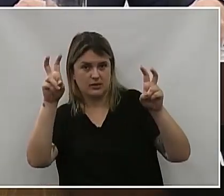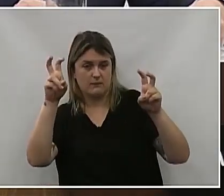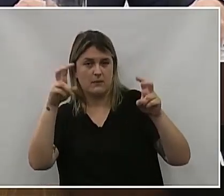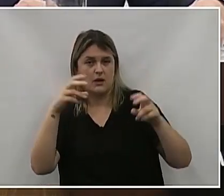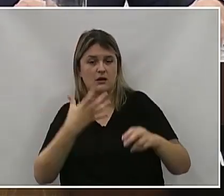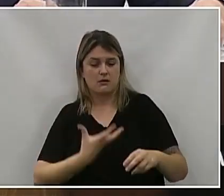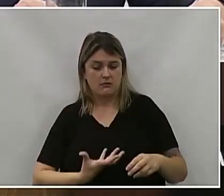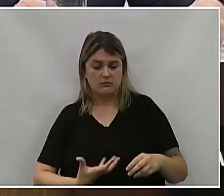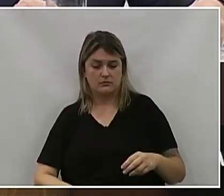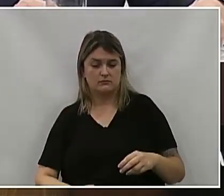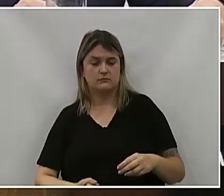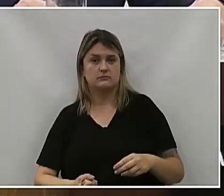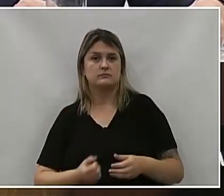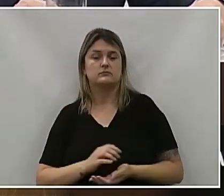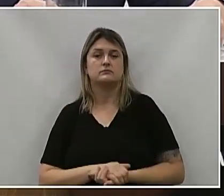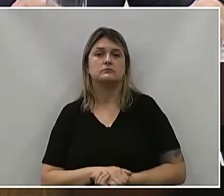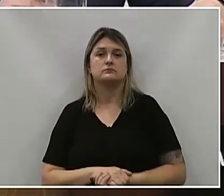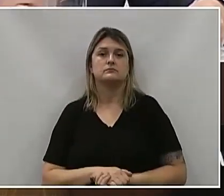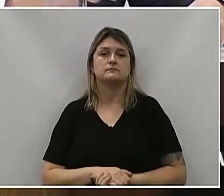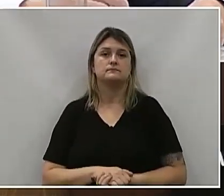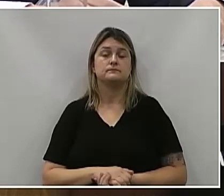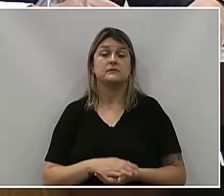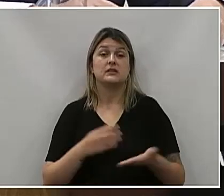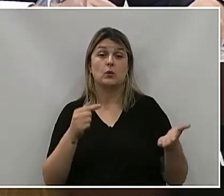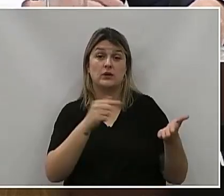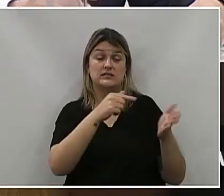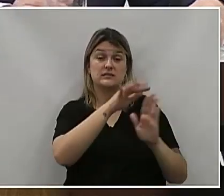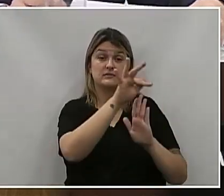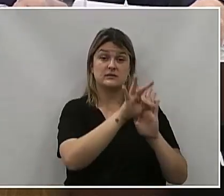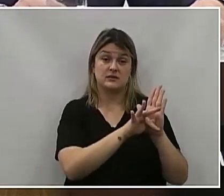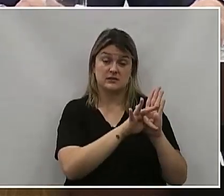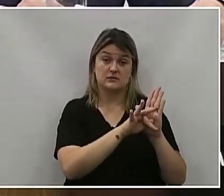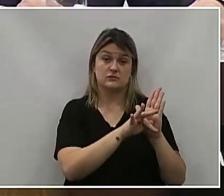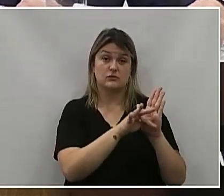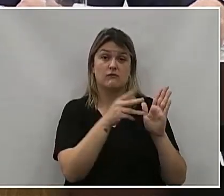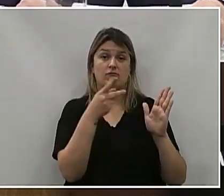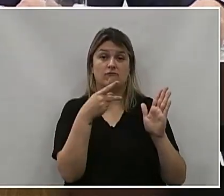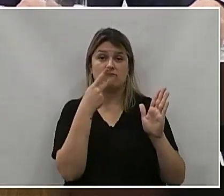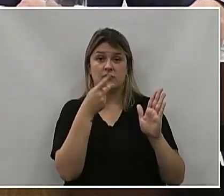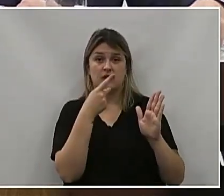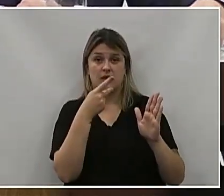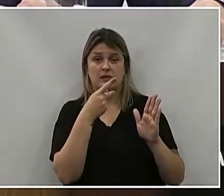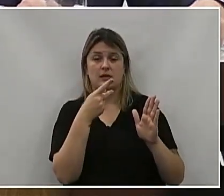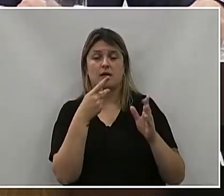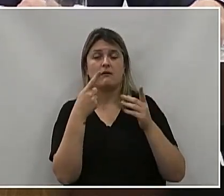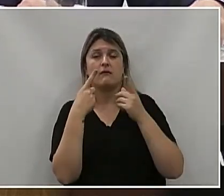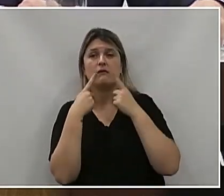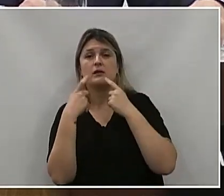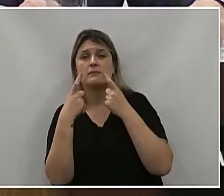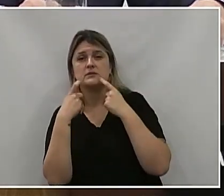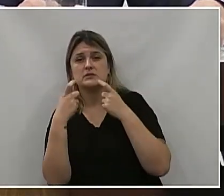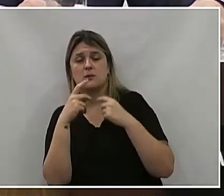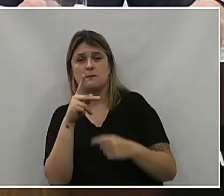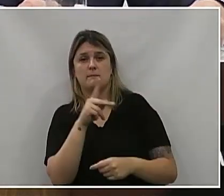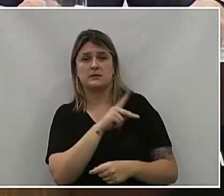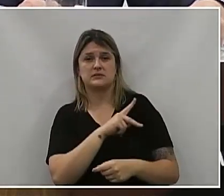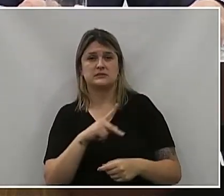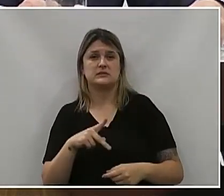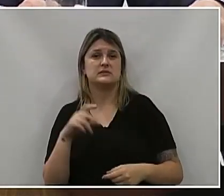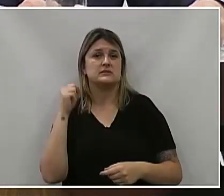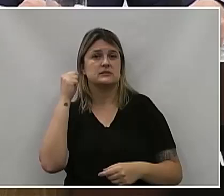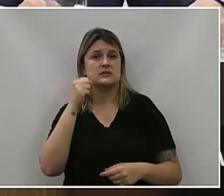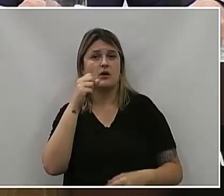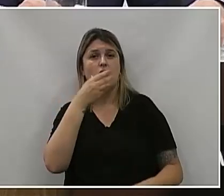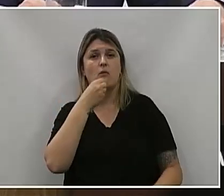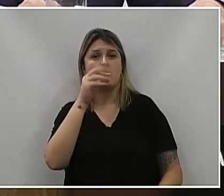dos nascituros. Essa moção ainda louva especialmente as recentes manifestações do excelentíssimo presidente do Senado,